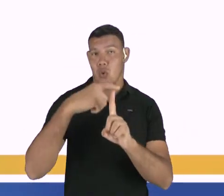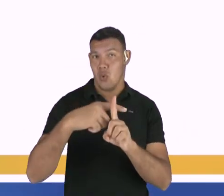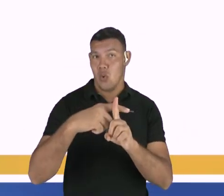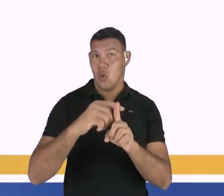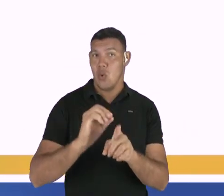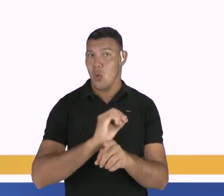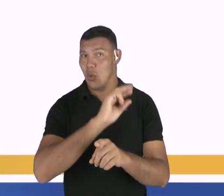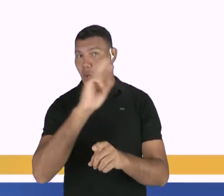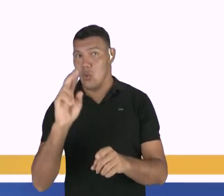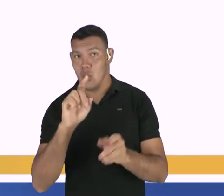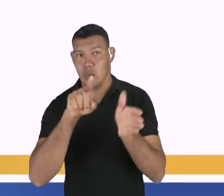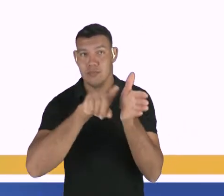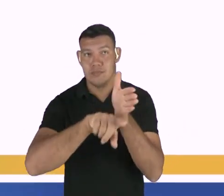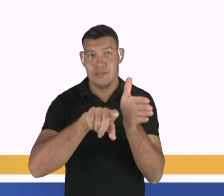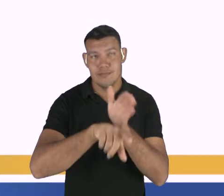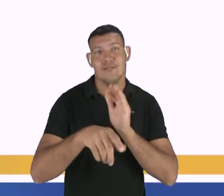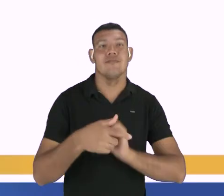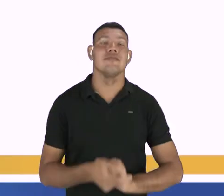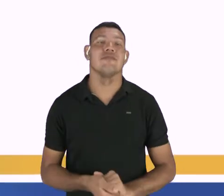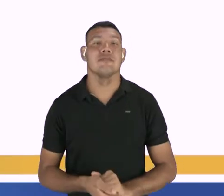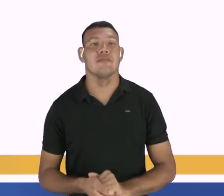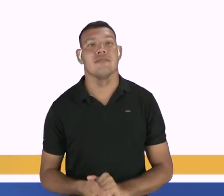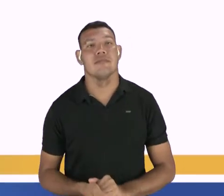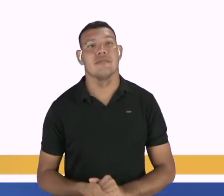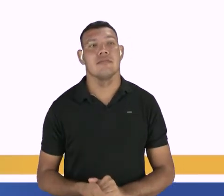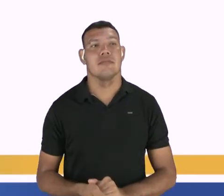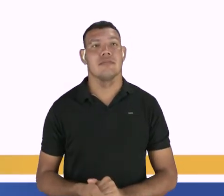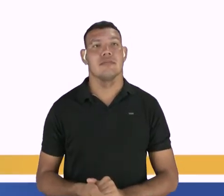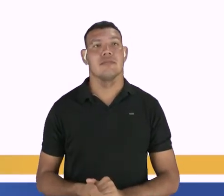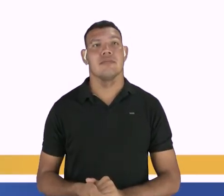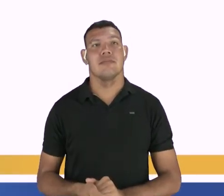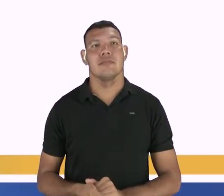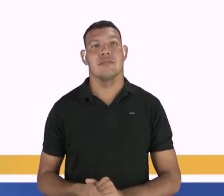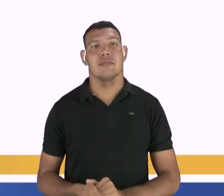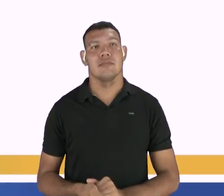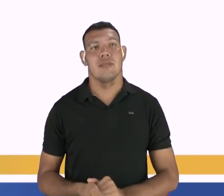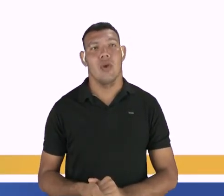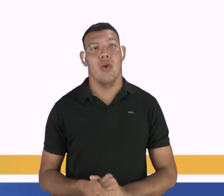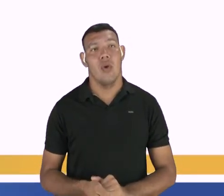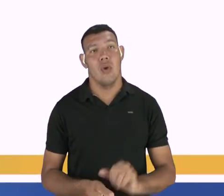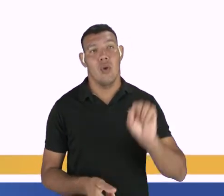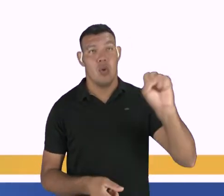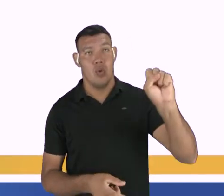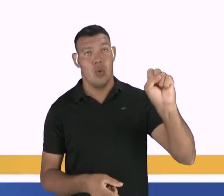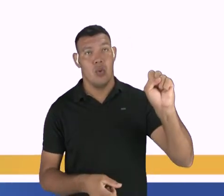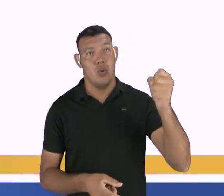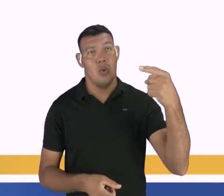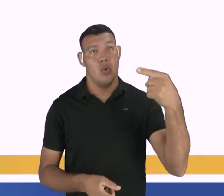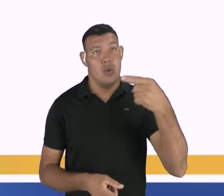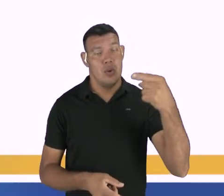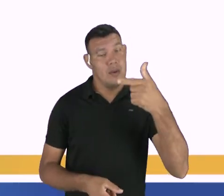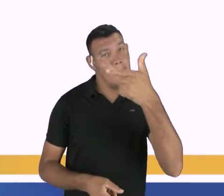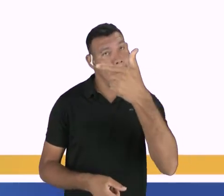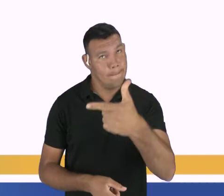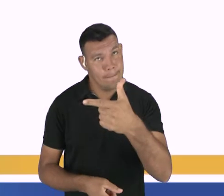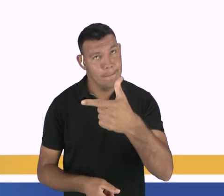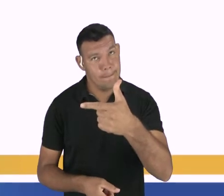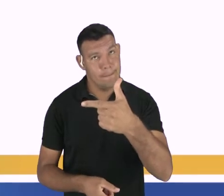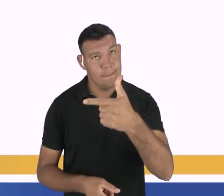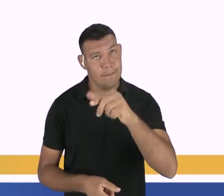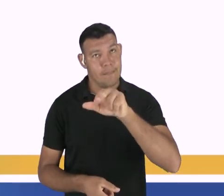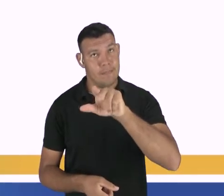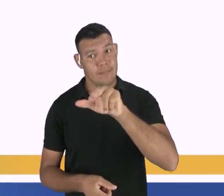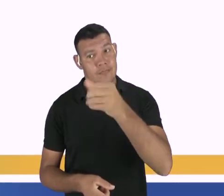os numeradores. Nesse caso aí, como é uma subtração, eu vou subtrair 8 menos 2, em cima, né, no